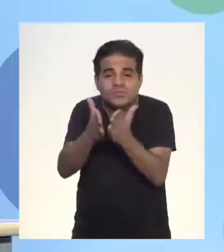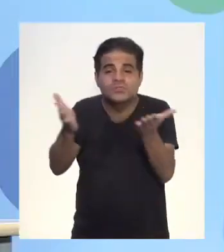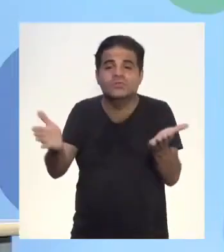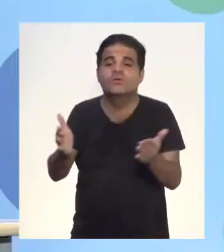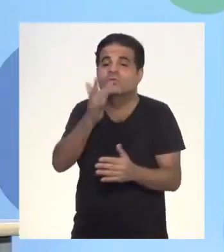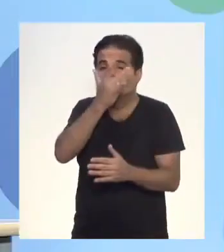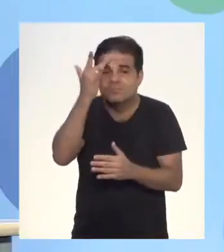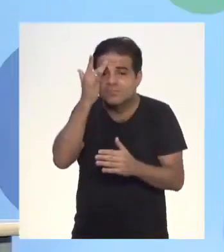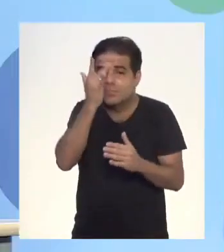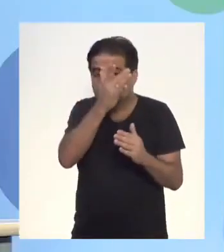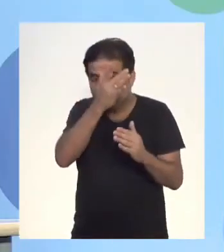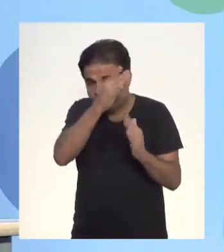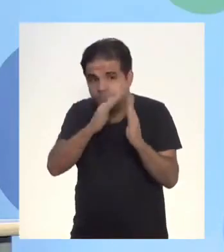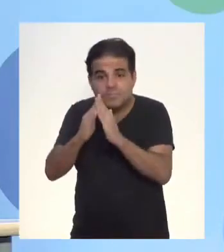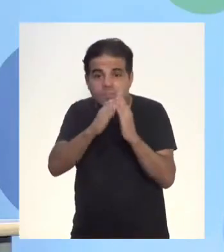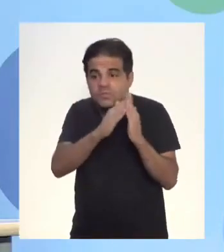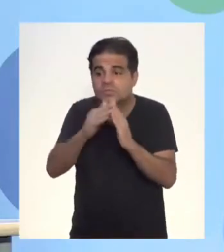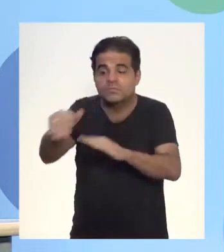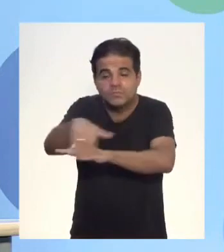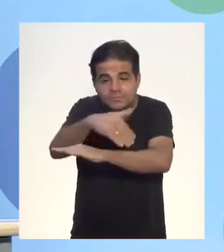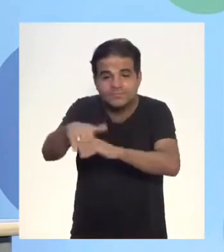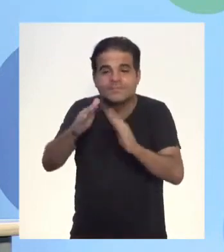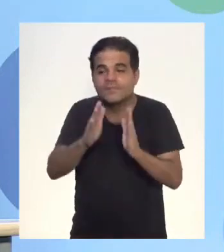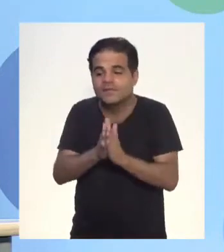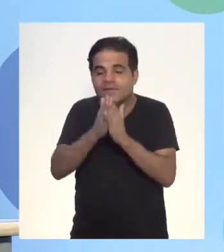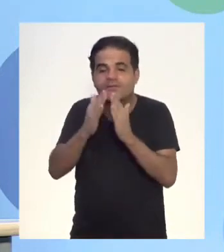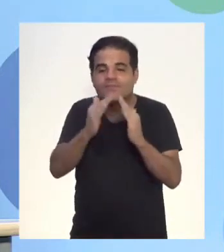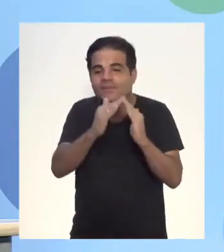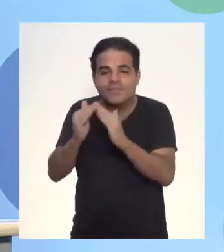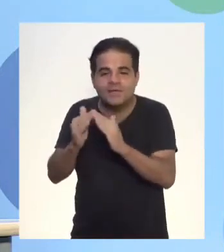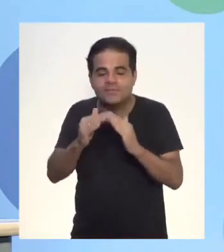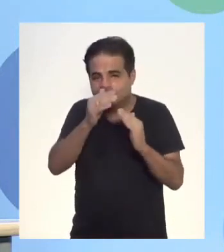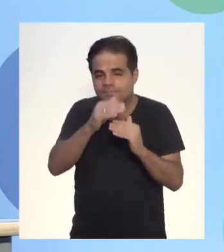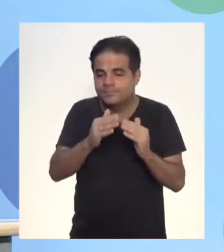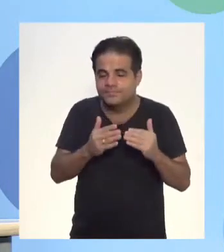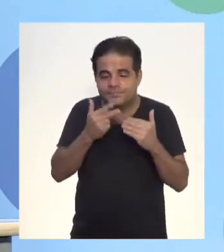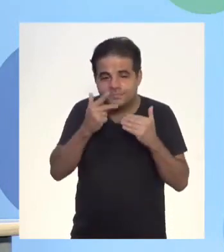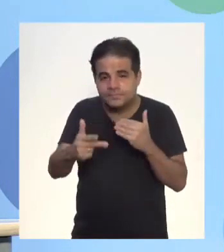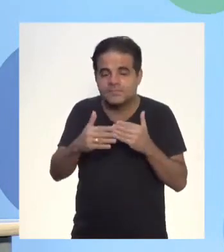população em situação de rua, né, porque as pessoas não escolheram